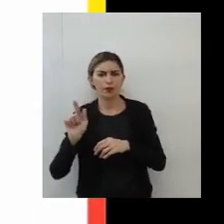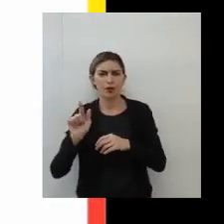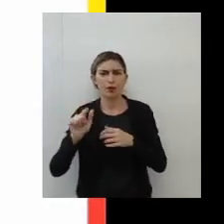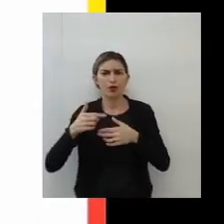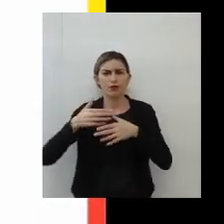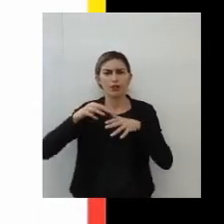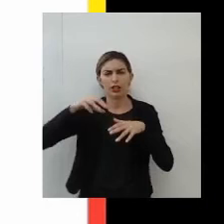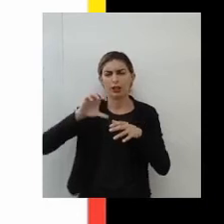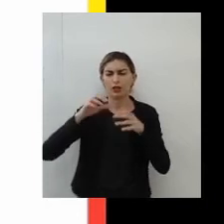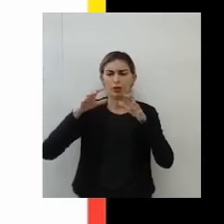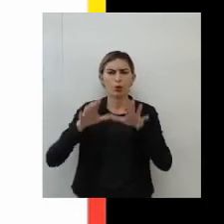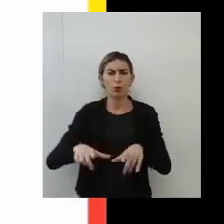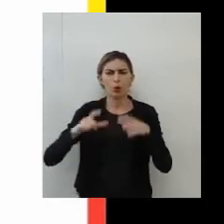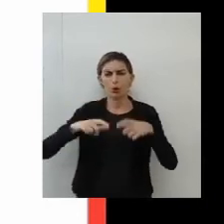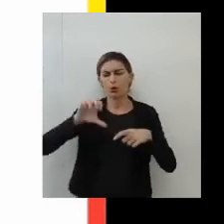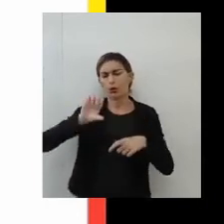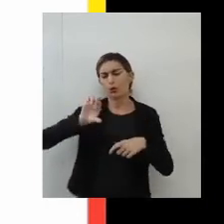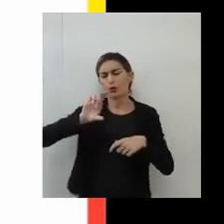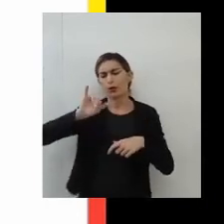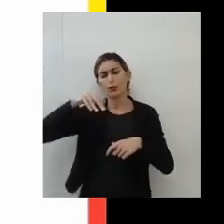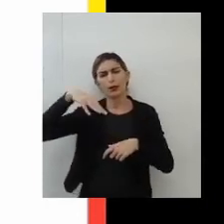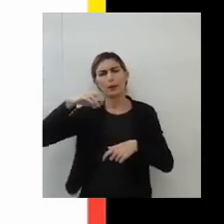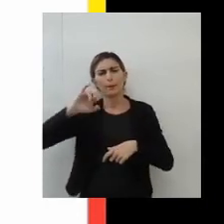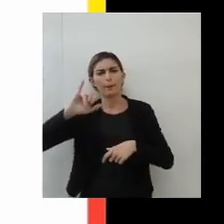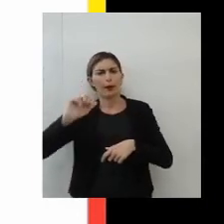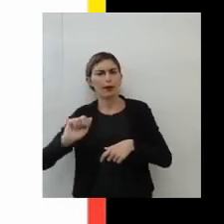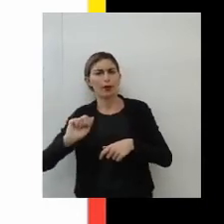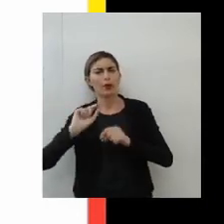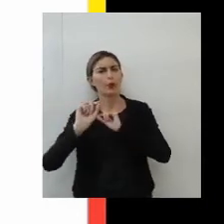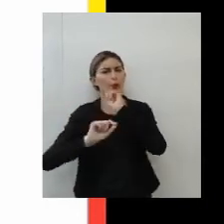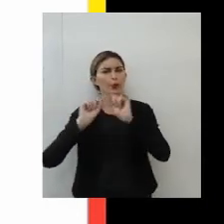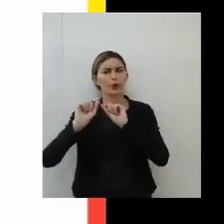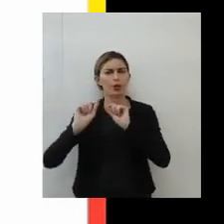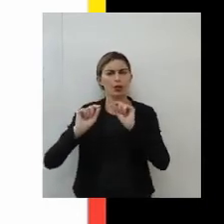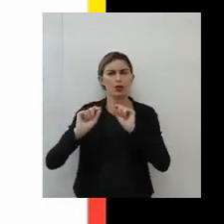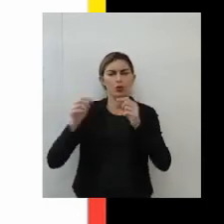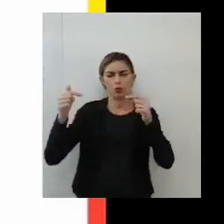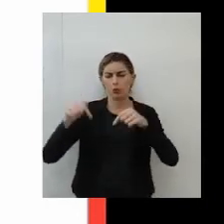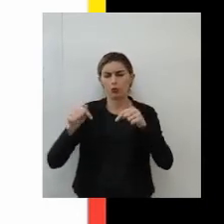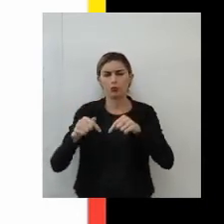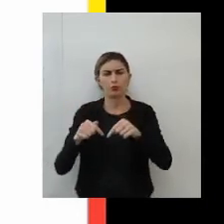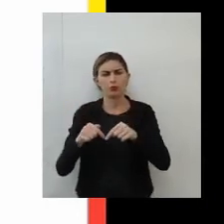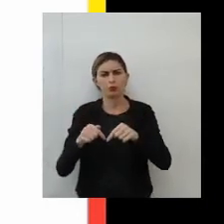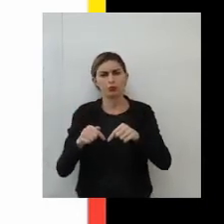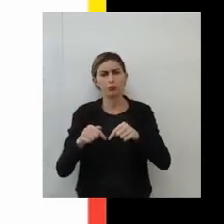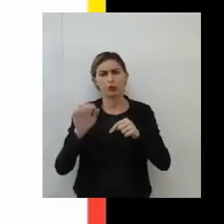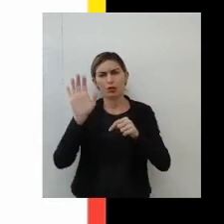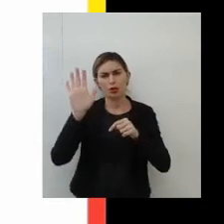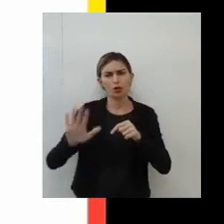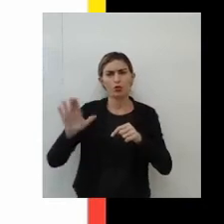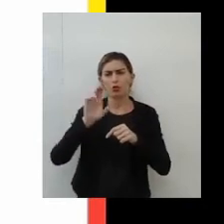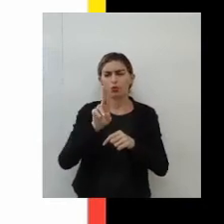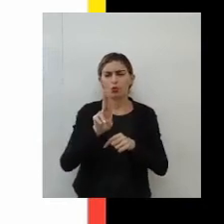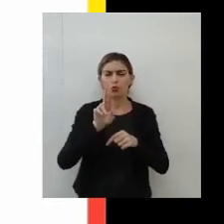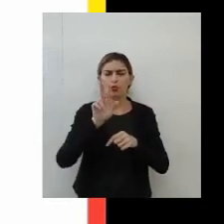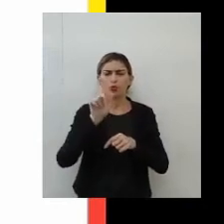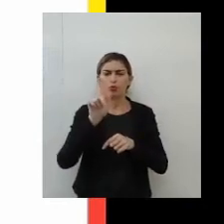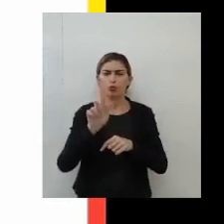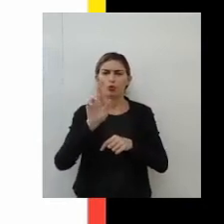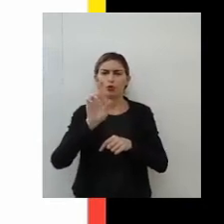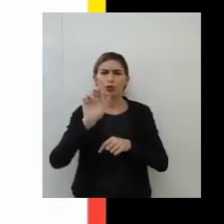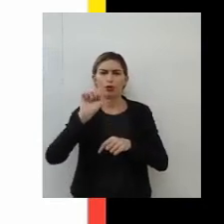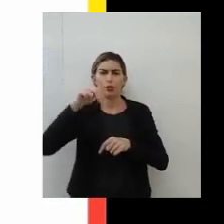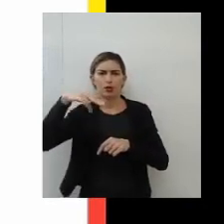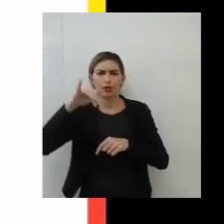atual Crimeia. Tá? E o que é a Crimeia? Quer dizer, a antiga Crimeia, que hoje é a região da Ucrânia, tá